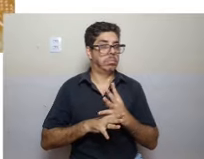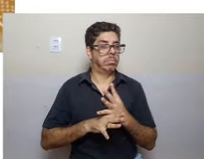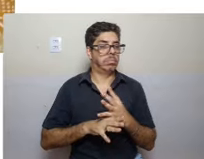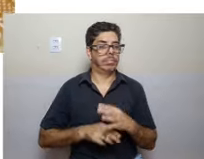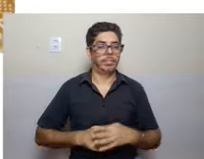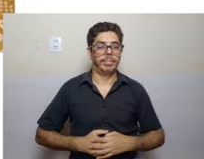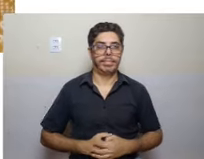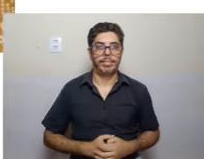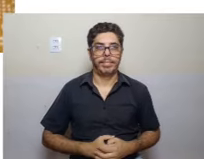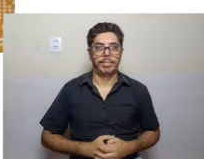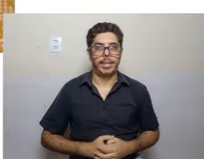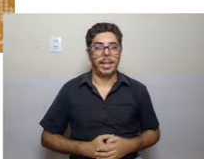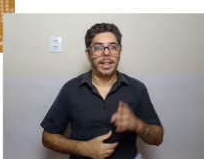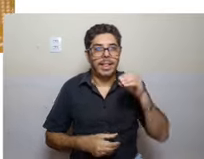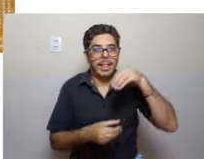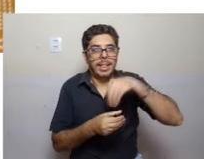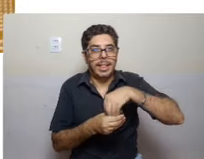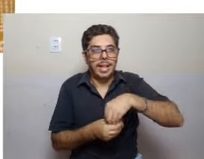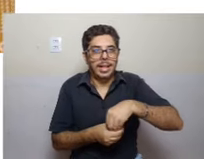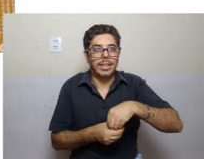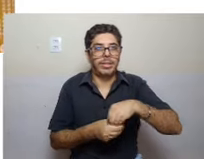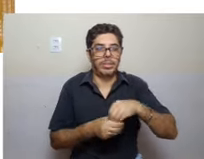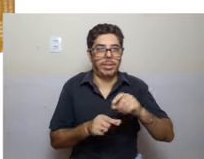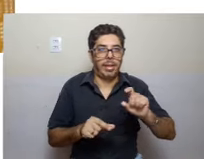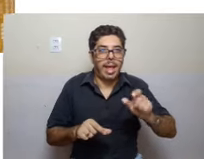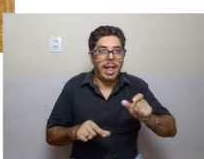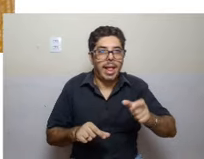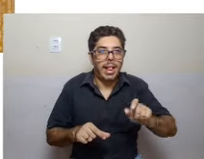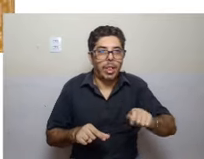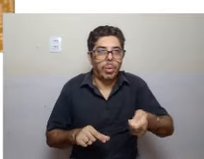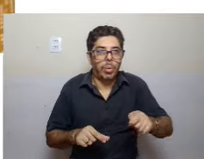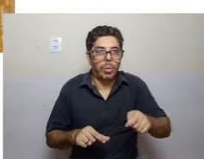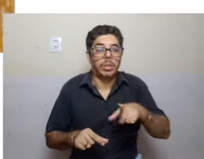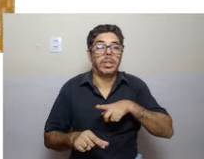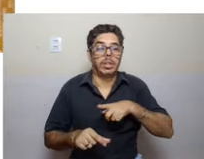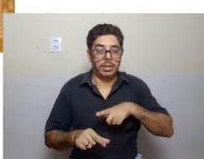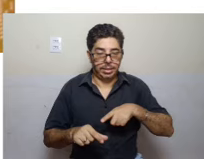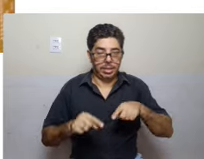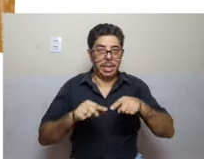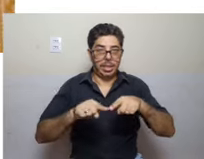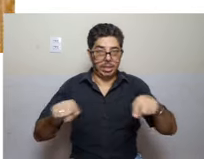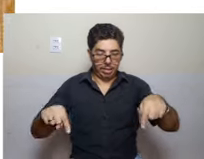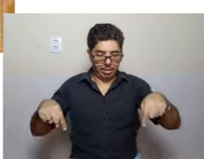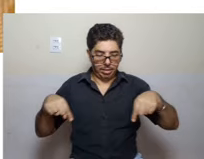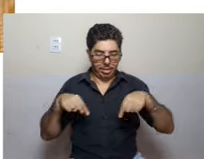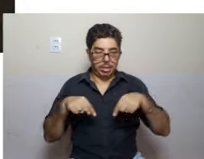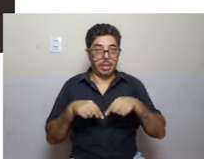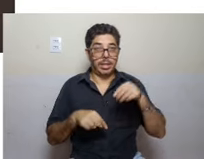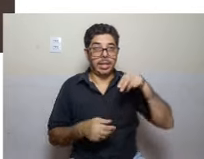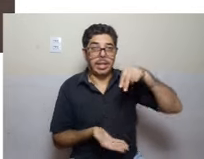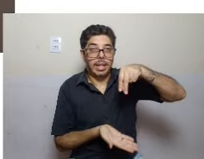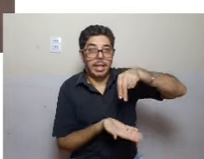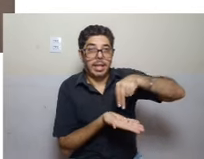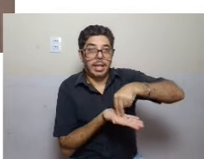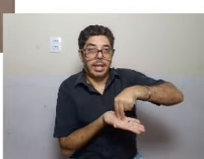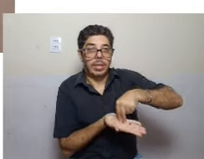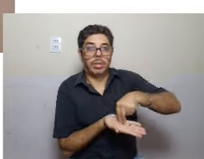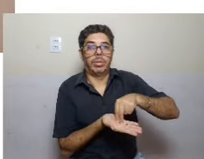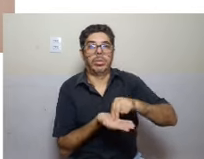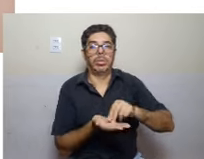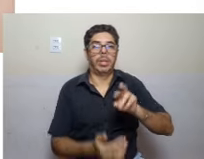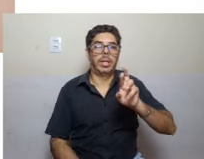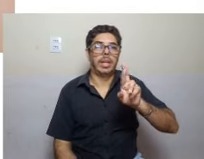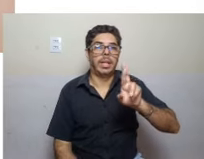Dentro dos dispositivos elétricos, a corrente é regulada por um elemento de circuito chamado resistor. Os resistores fazem